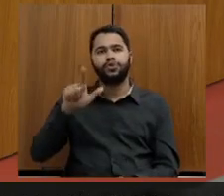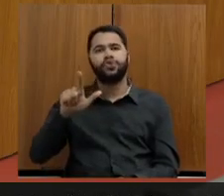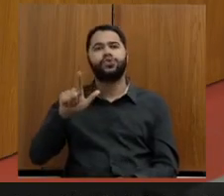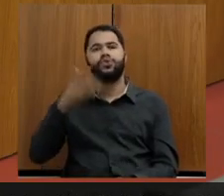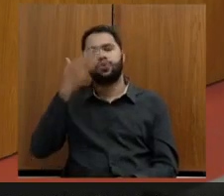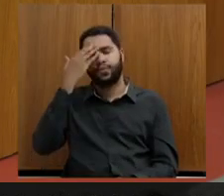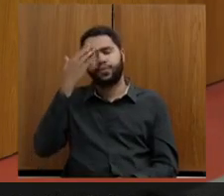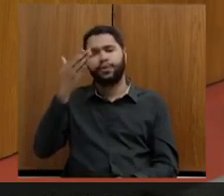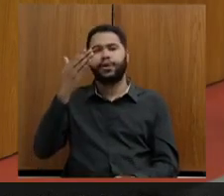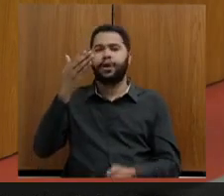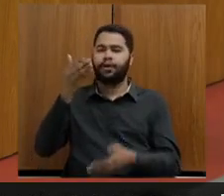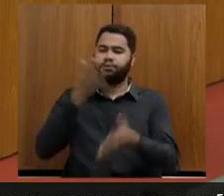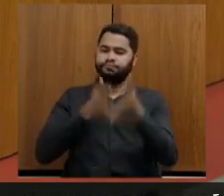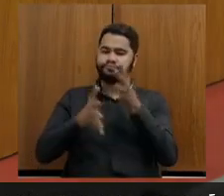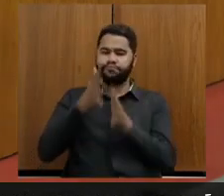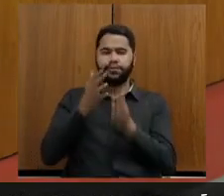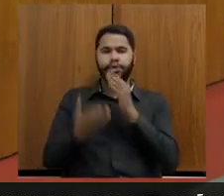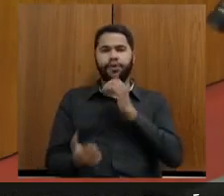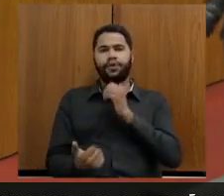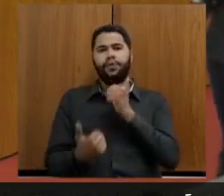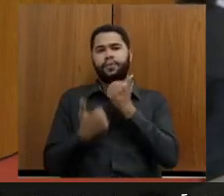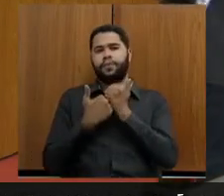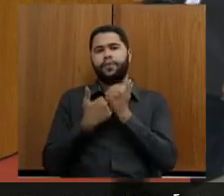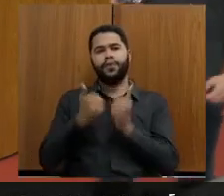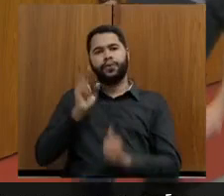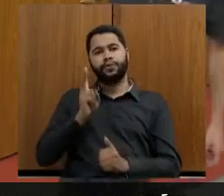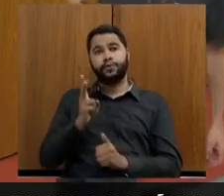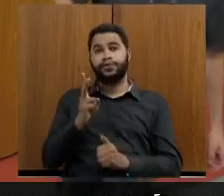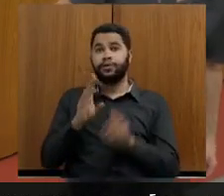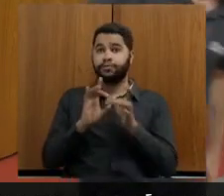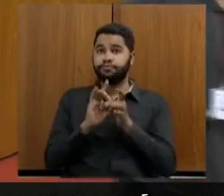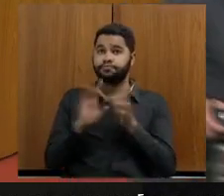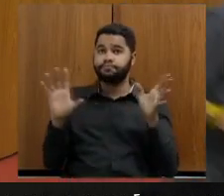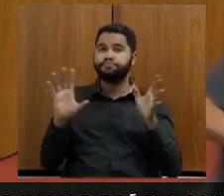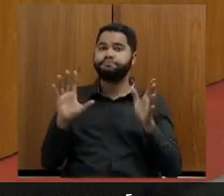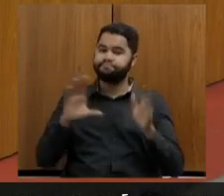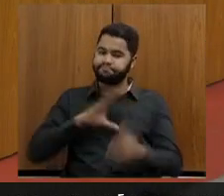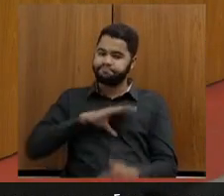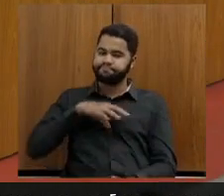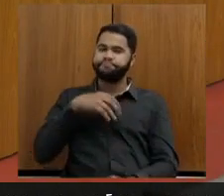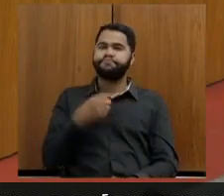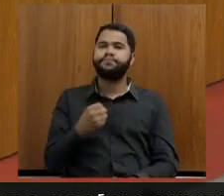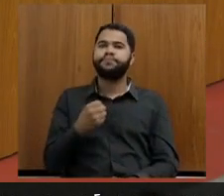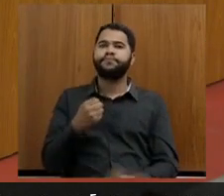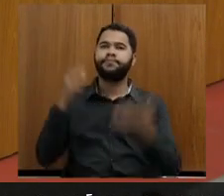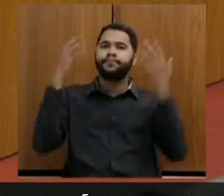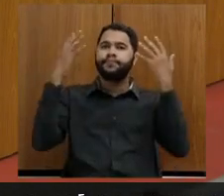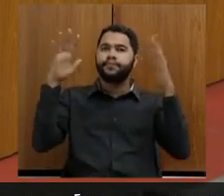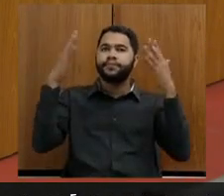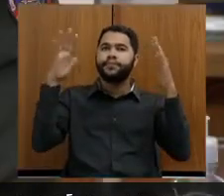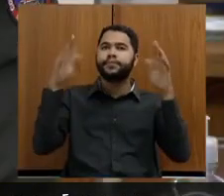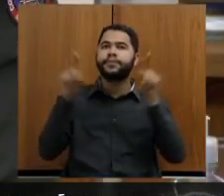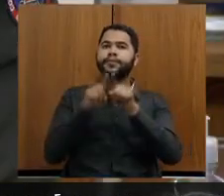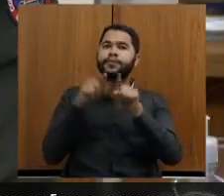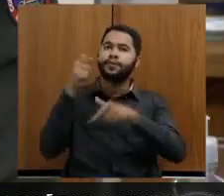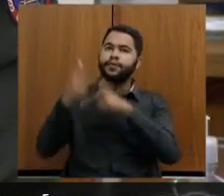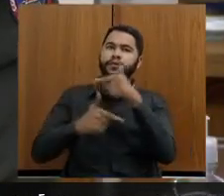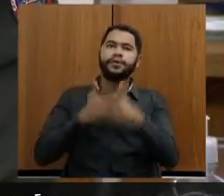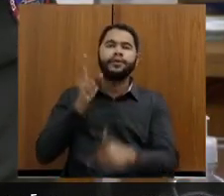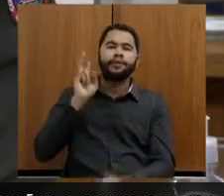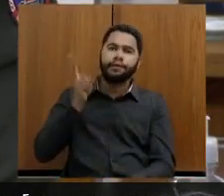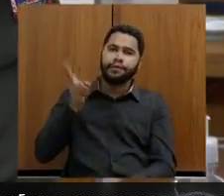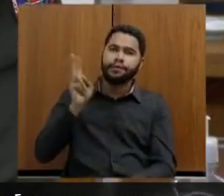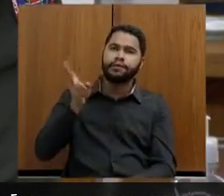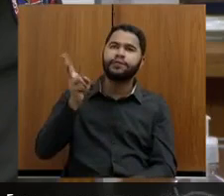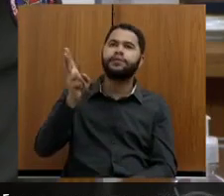obrigado aí pelas palavras pelo apoio de sempre e se me permite a ousadia gostaria aqui de parabenizar vosso trabalho